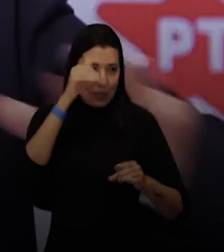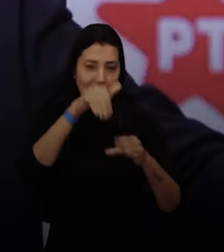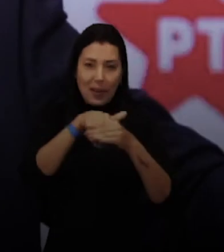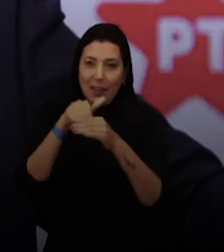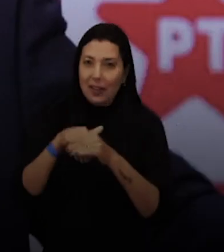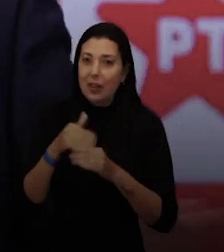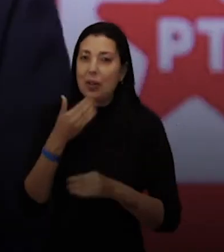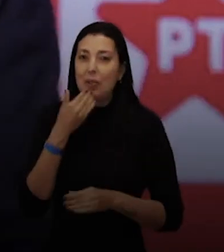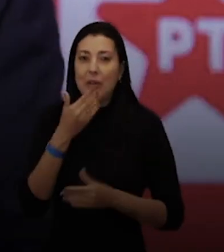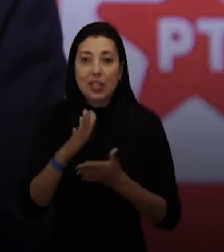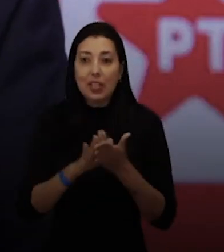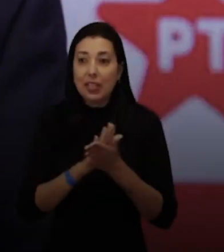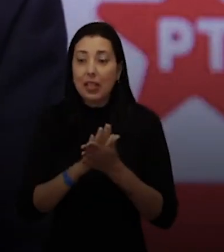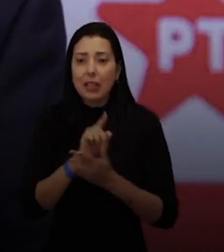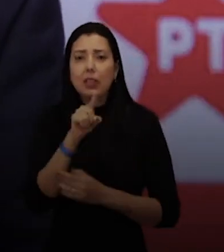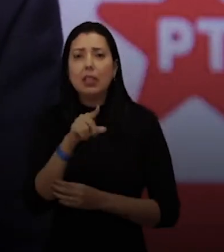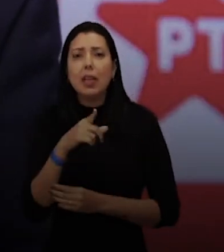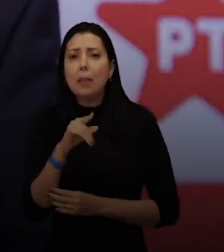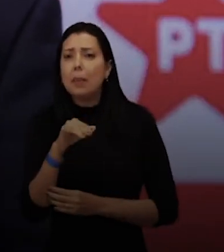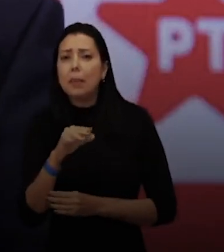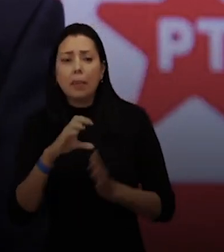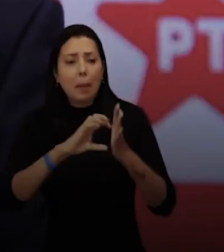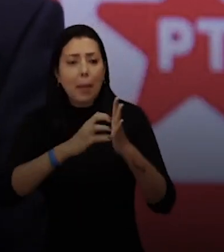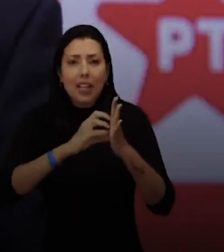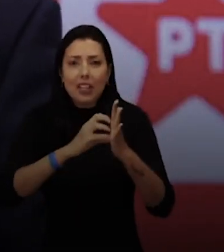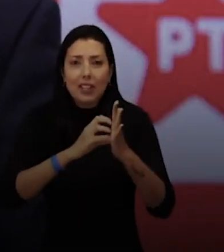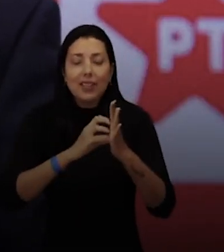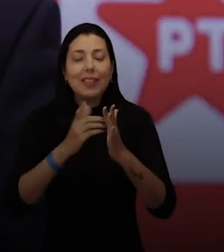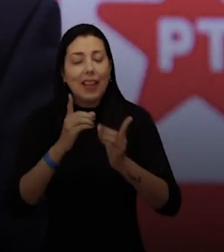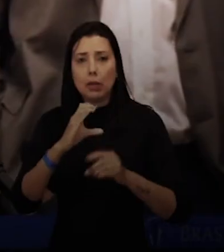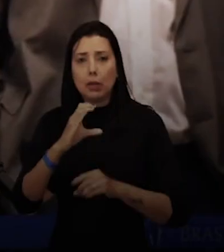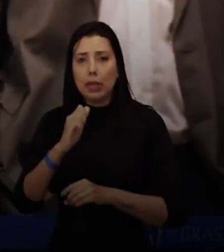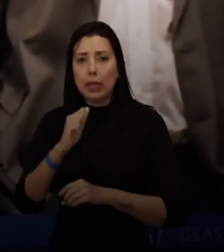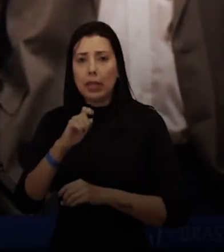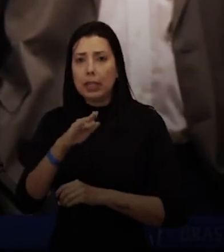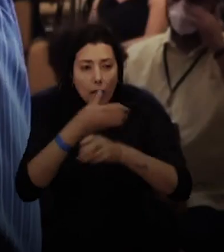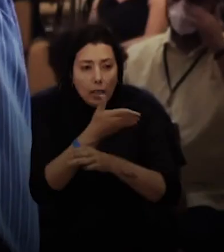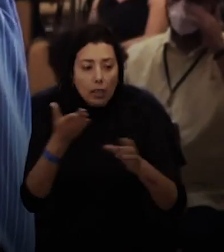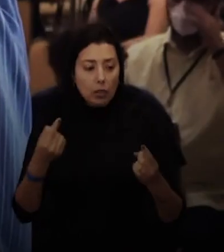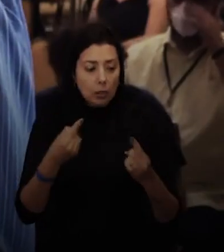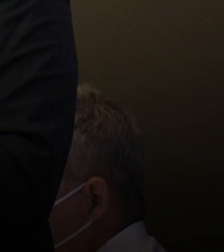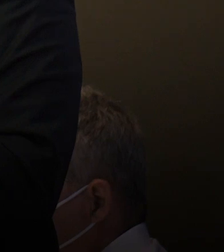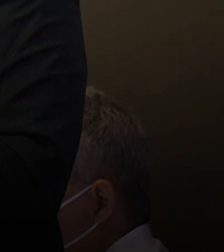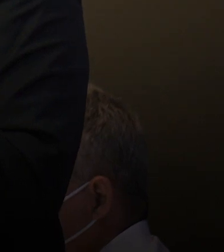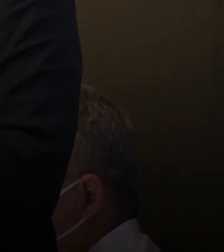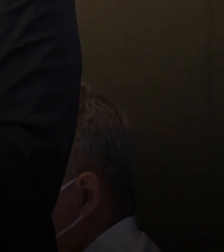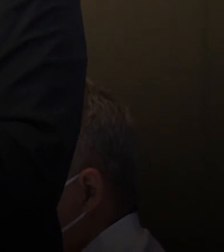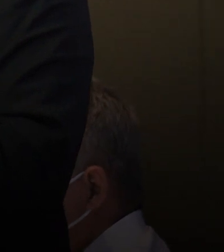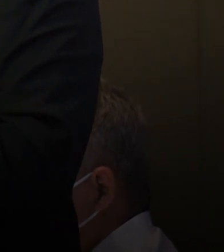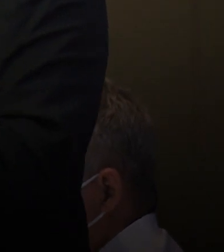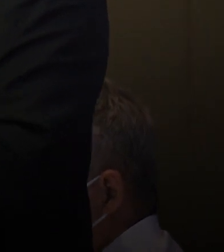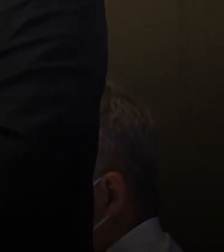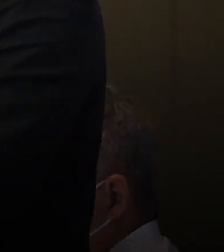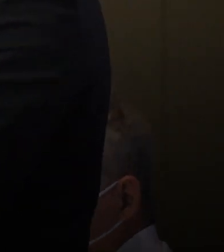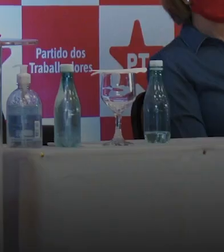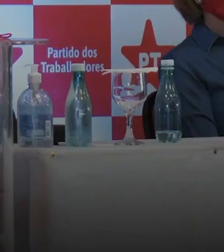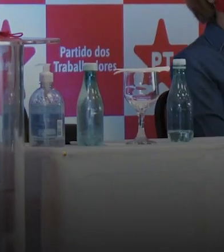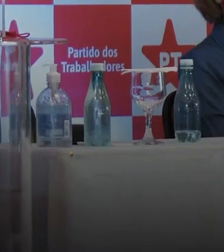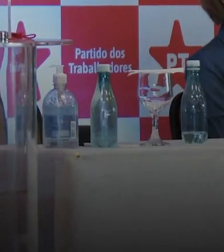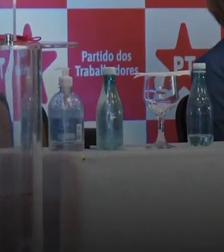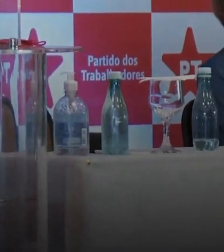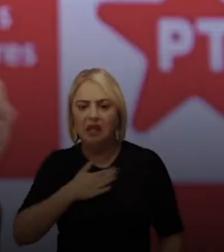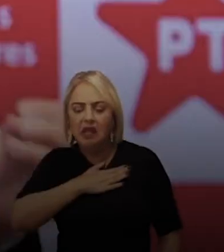sem pedir a que partido está o eleitor. Eu quero é conversar com o povo brasileiro. Eu não vejo nenhum sentido você